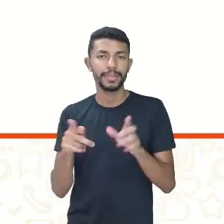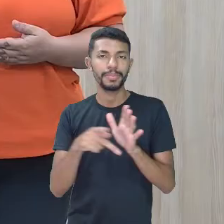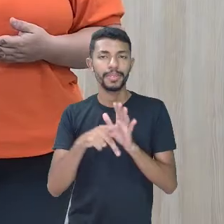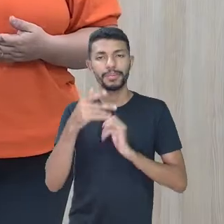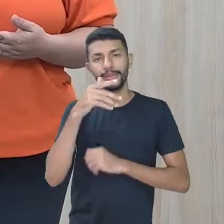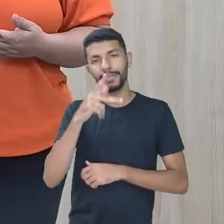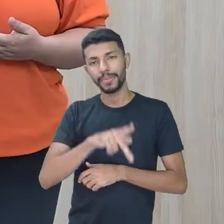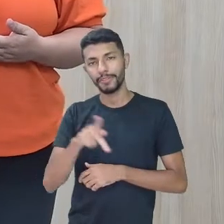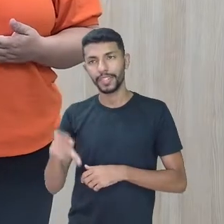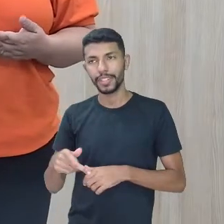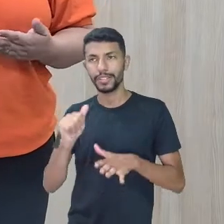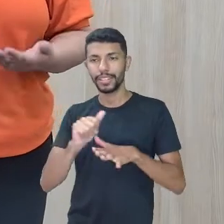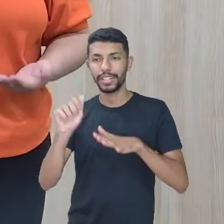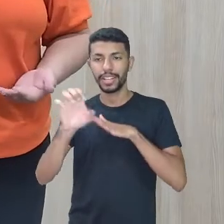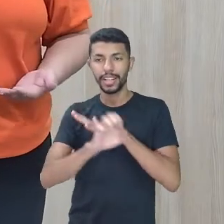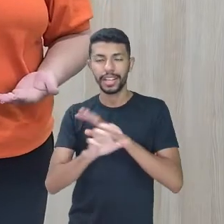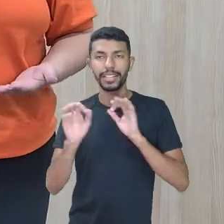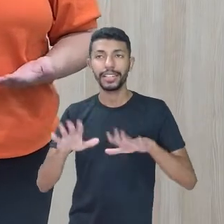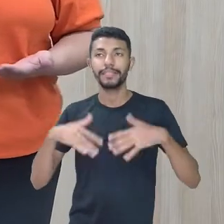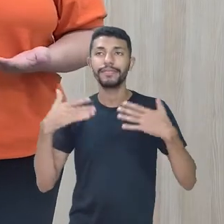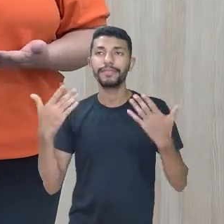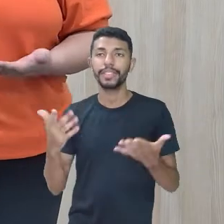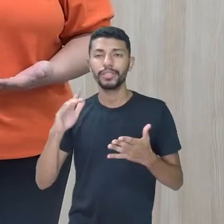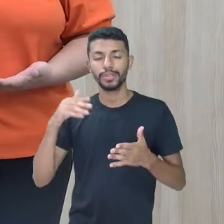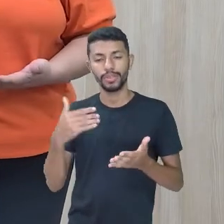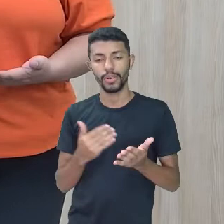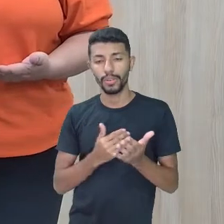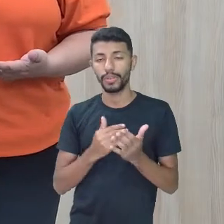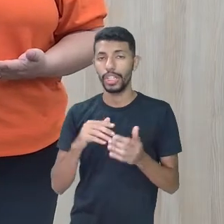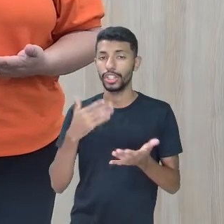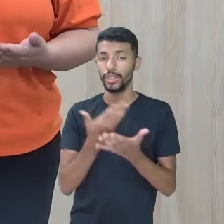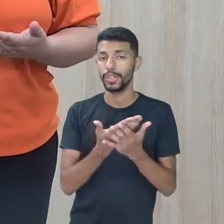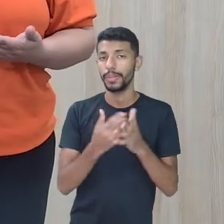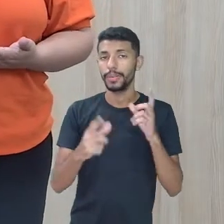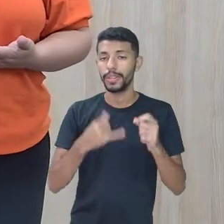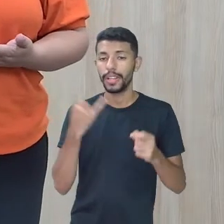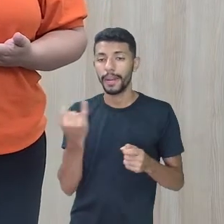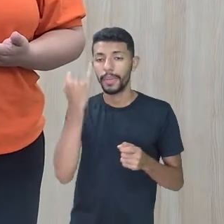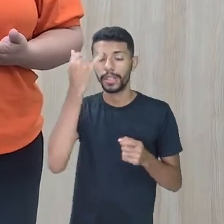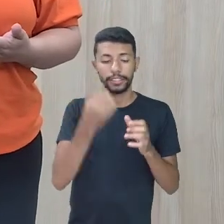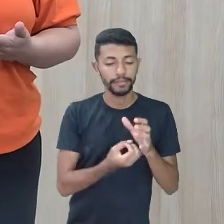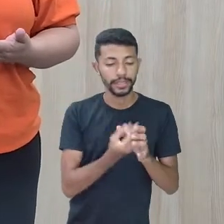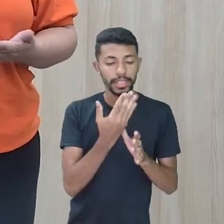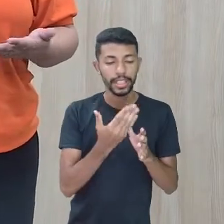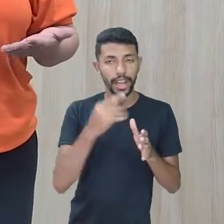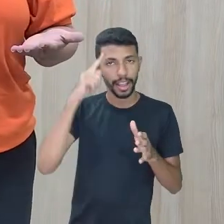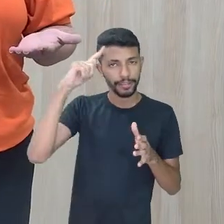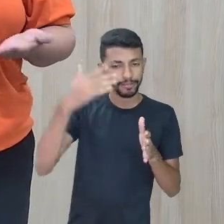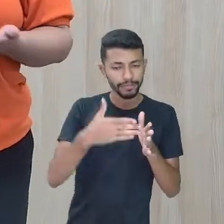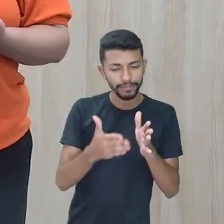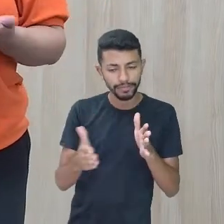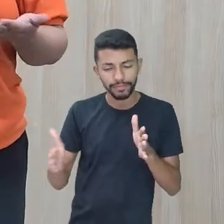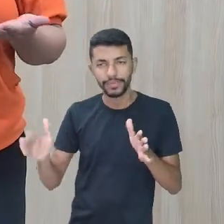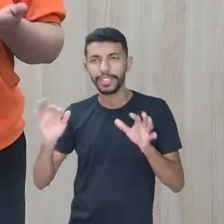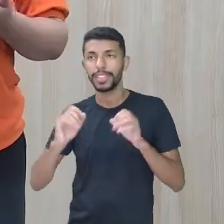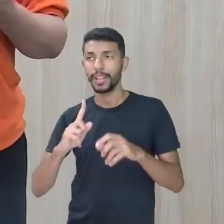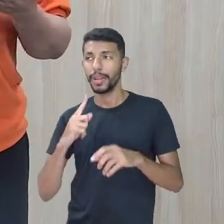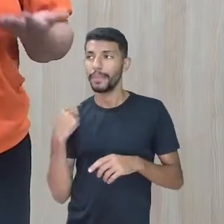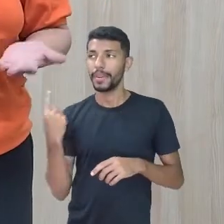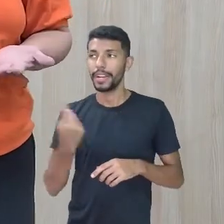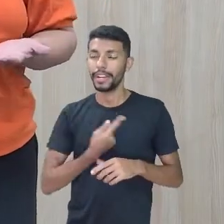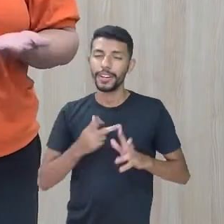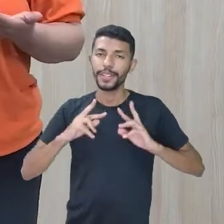vimos a importância desde do nascimento da rotina para nós, né, para nós